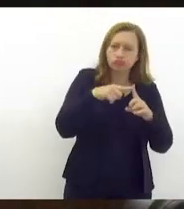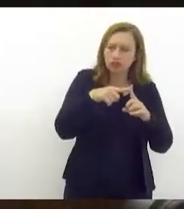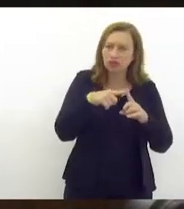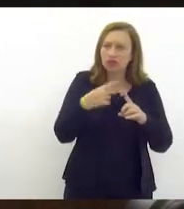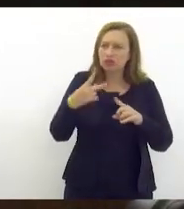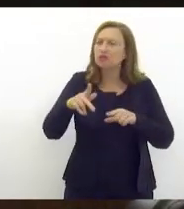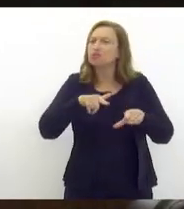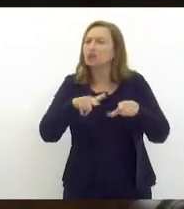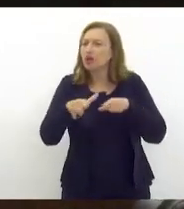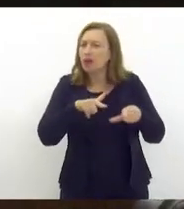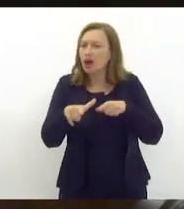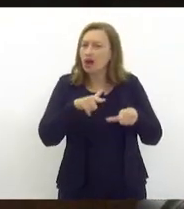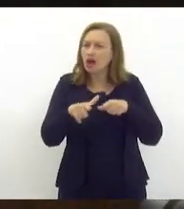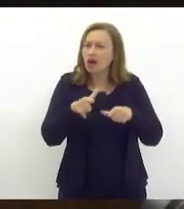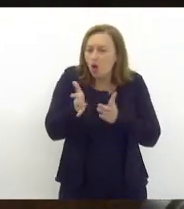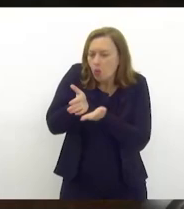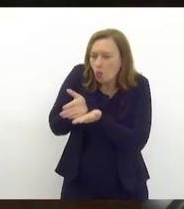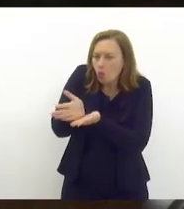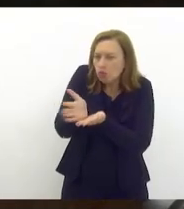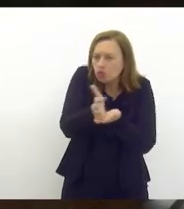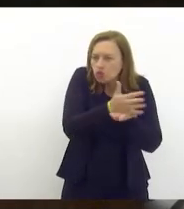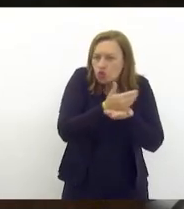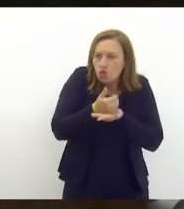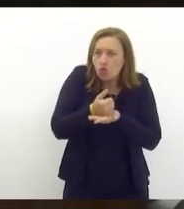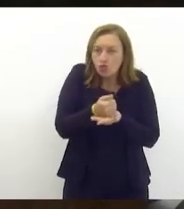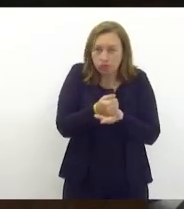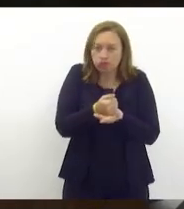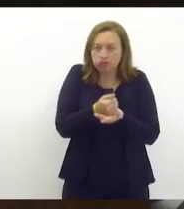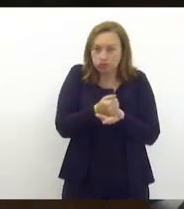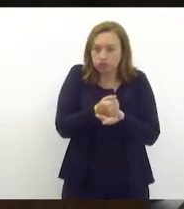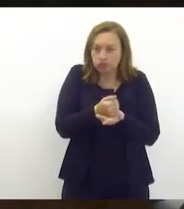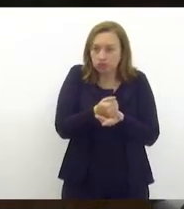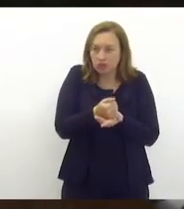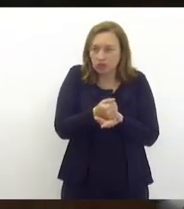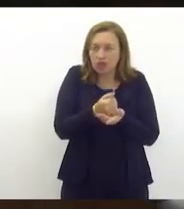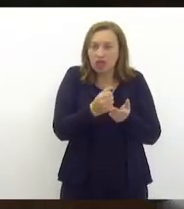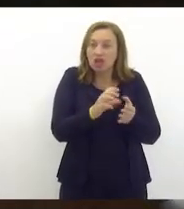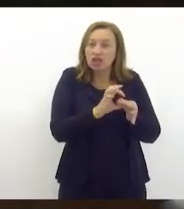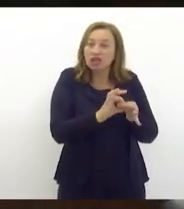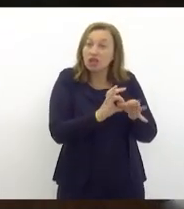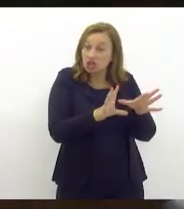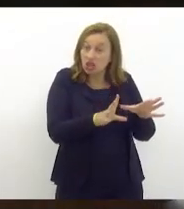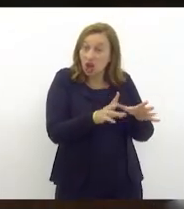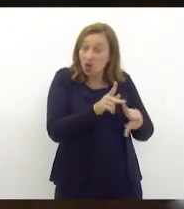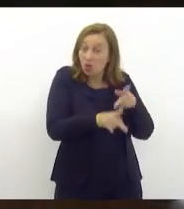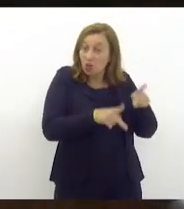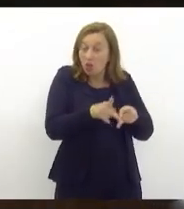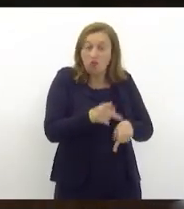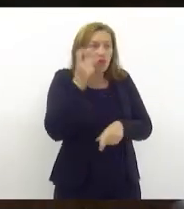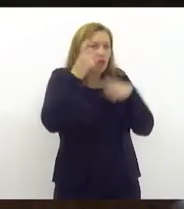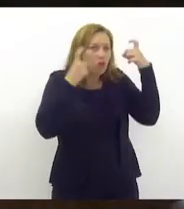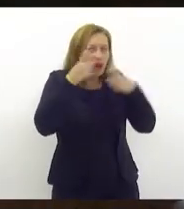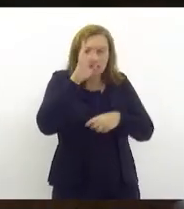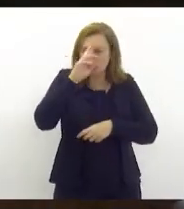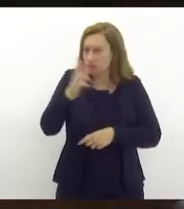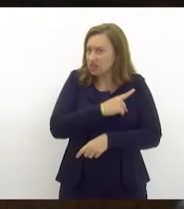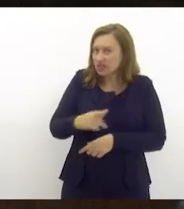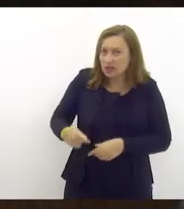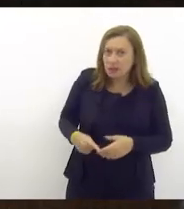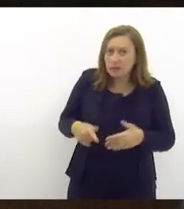operações é arrecadar e tirar o sono da população, presidente. Nós estamos aqui